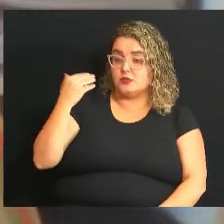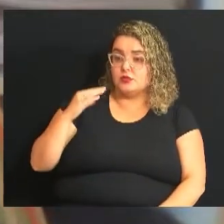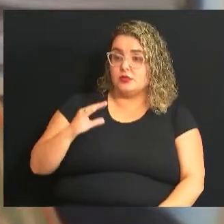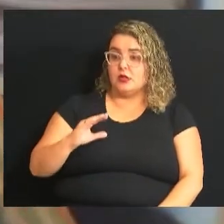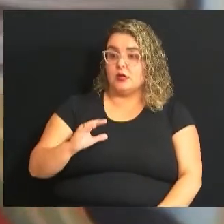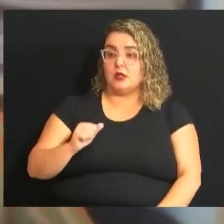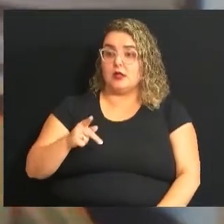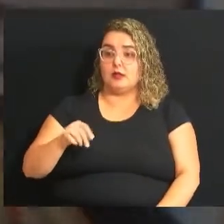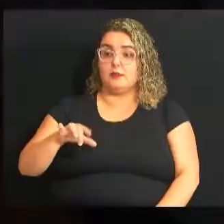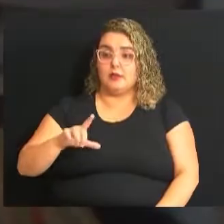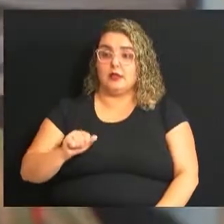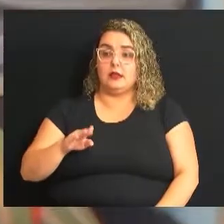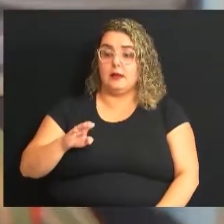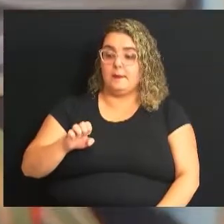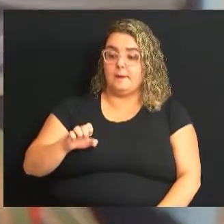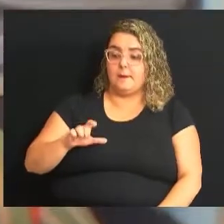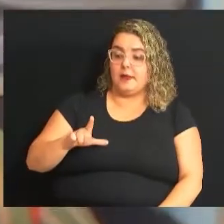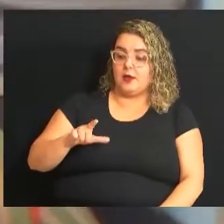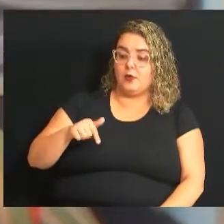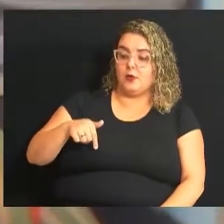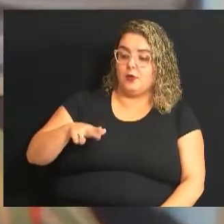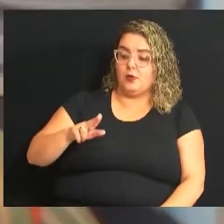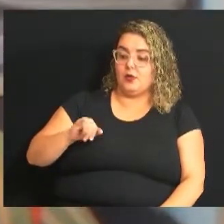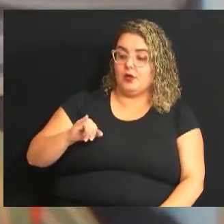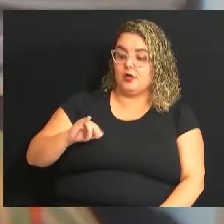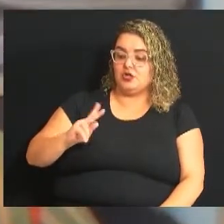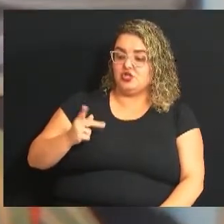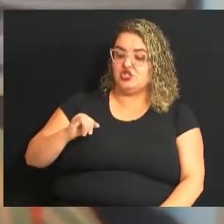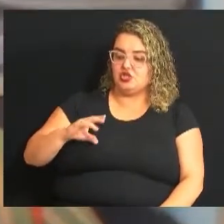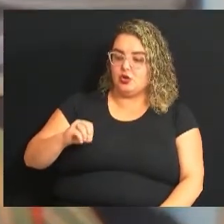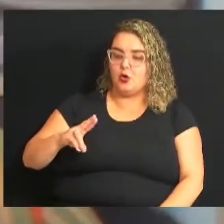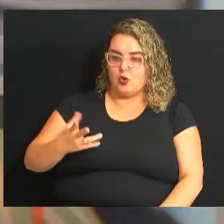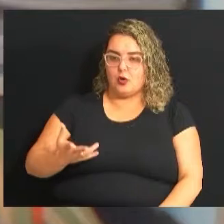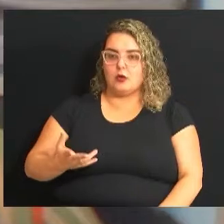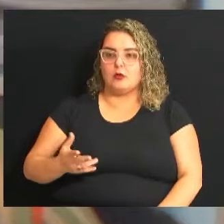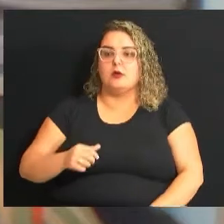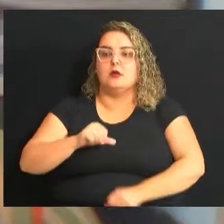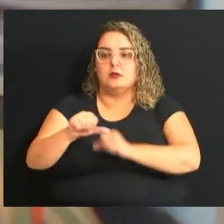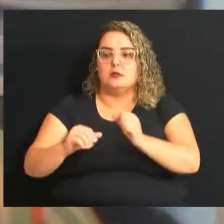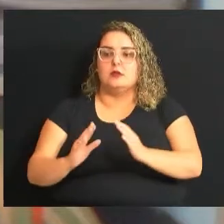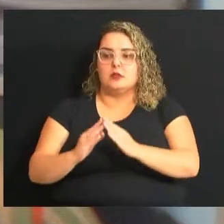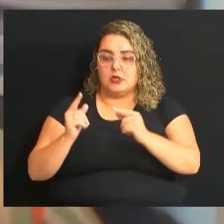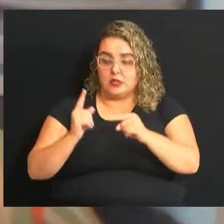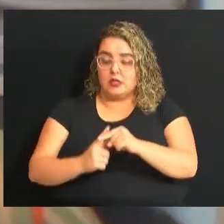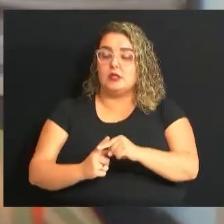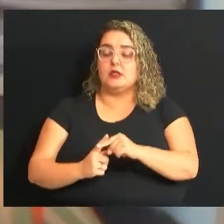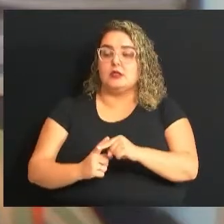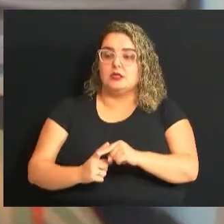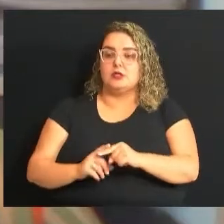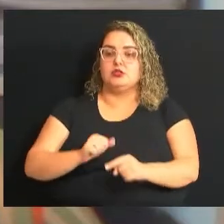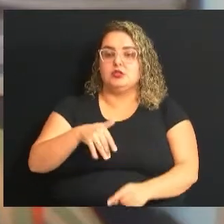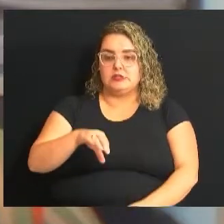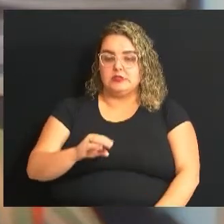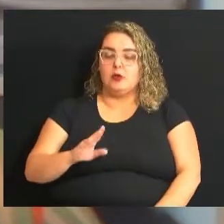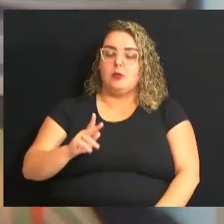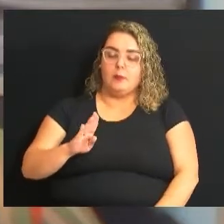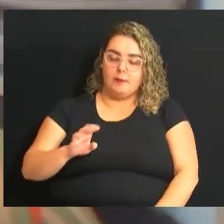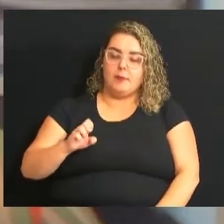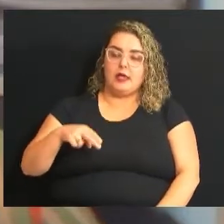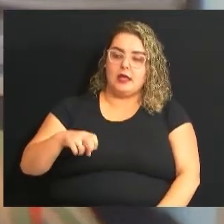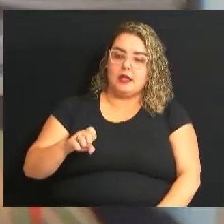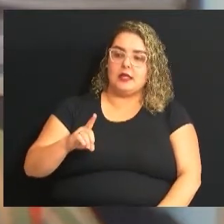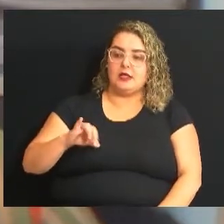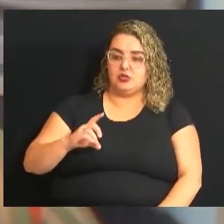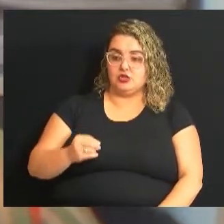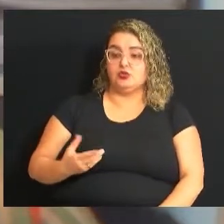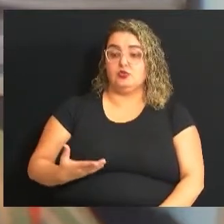na igreja de São Benedito. O interesse dele pela construção da capela, né, vem um pouco também